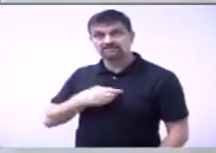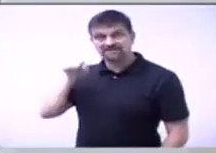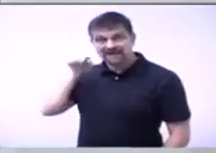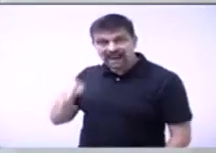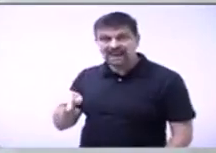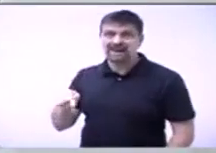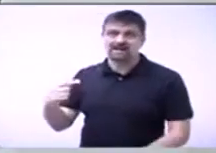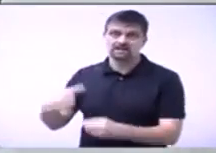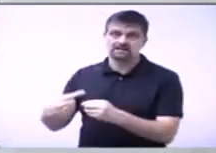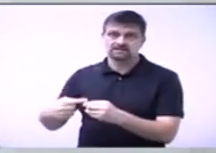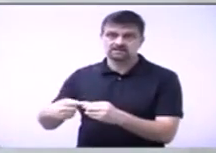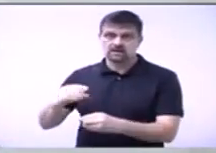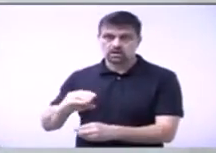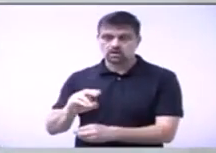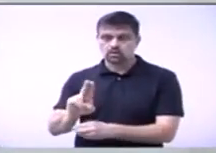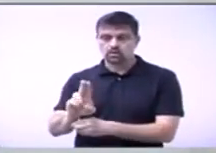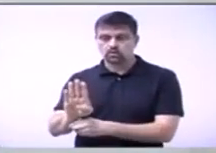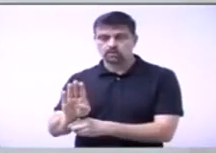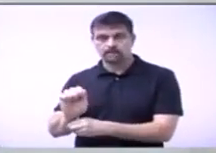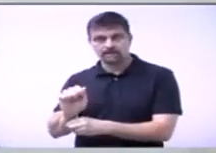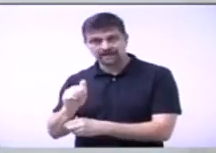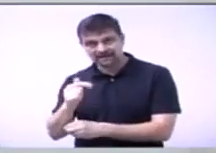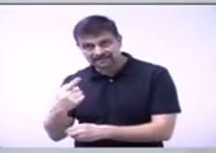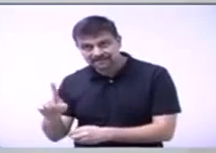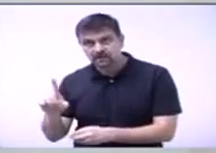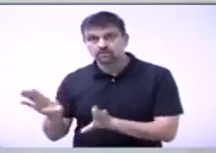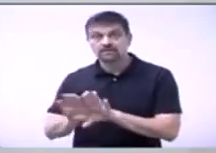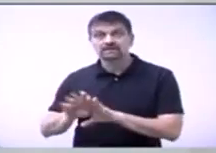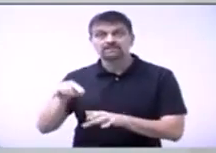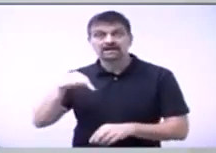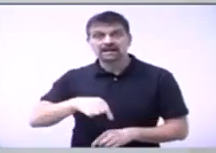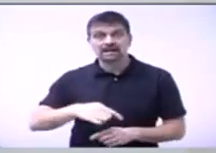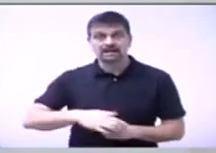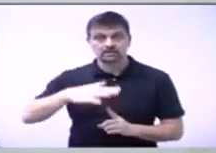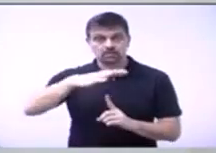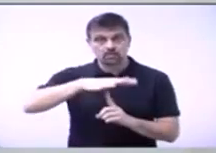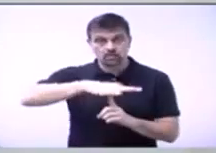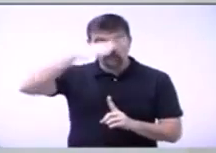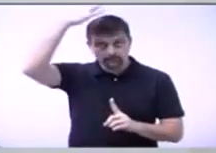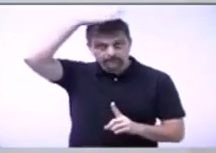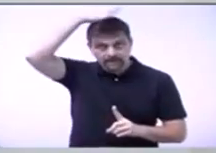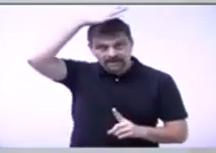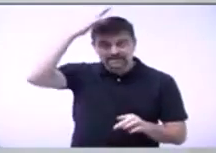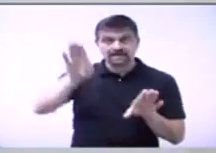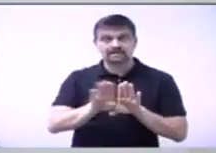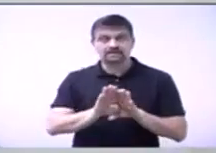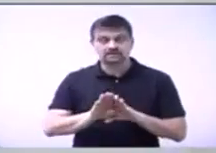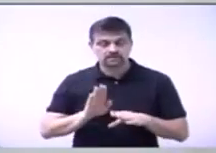os trabalhadores do Paraná estão defendendo os direitos da sua cidade, direito de trabalho.